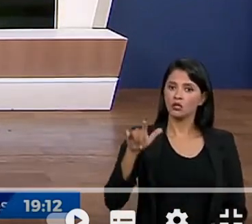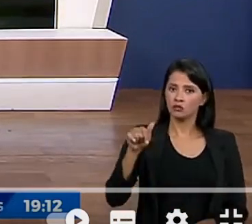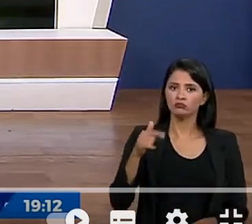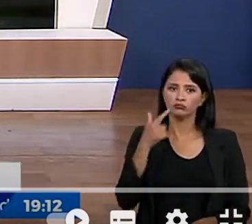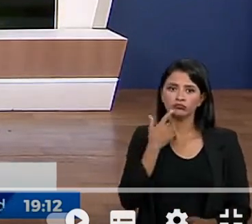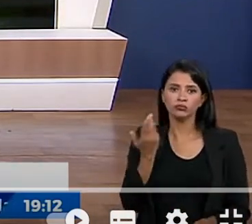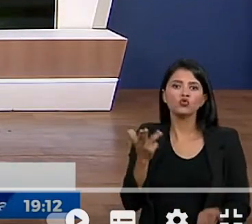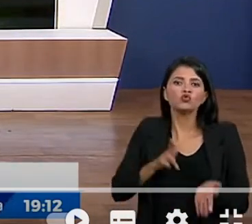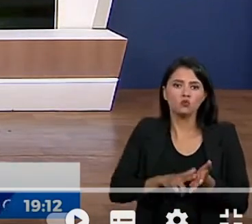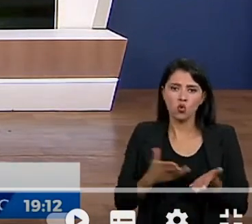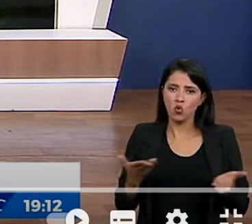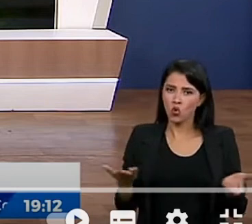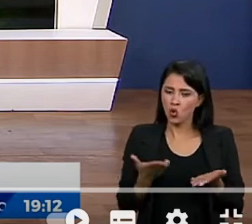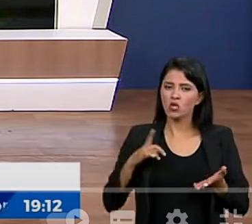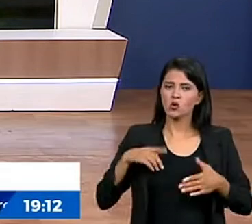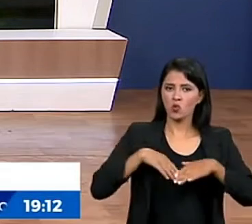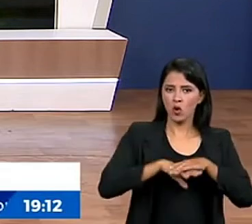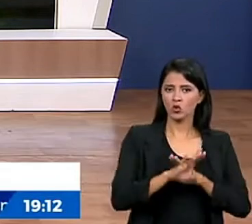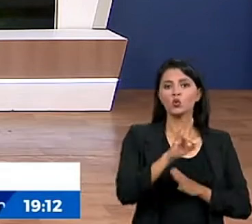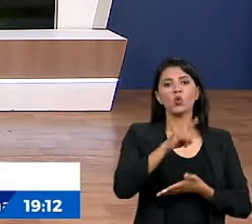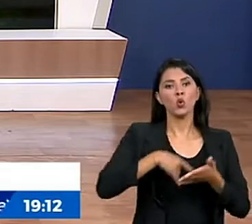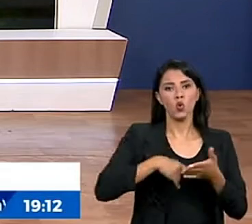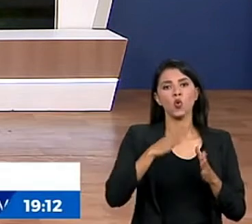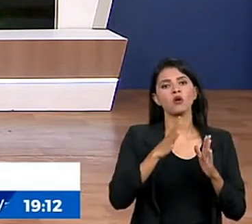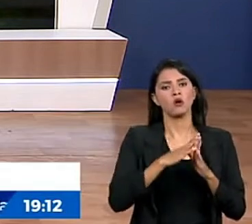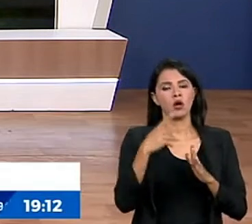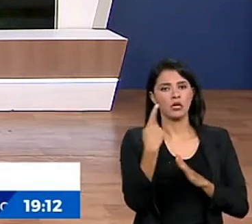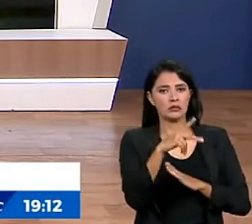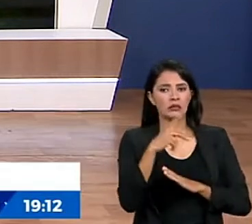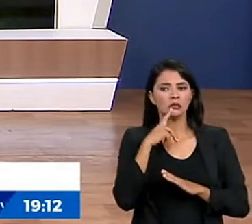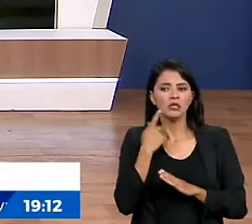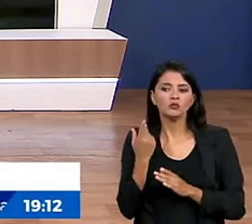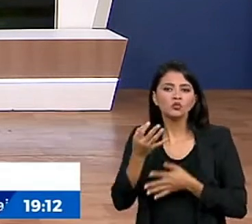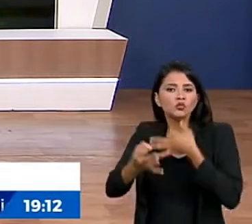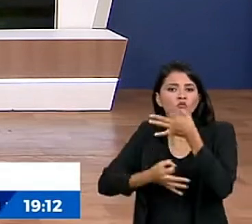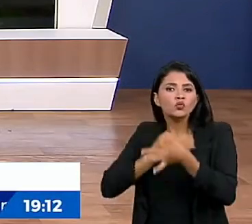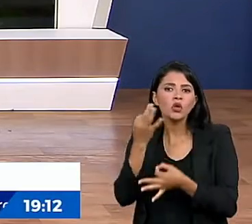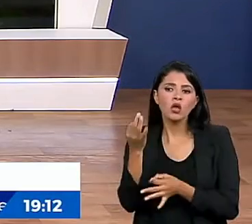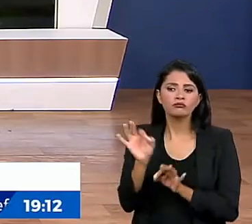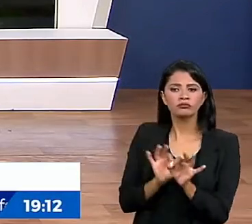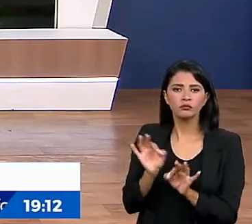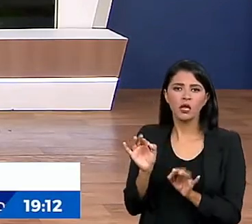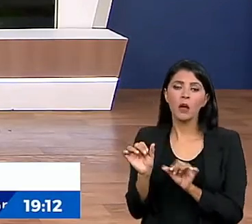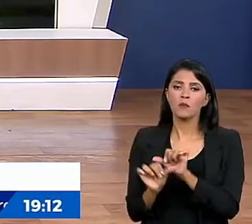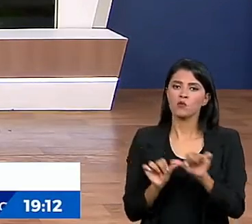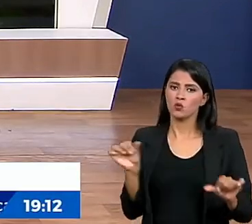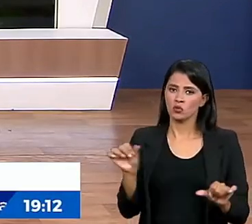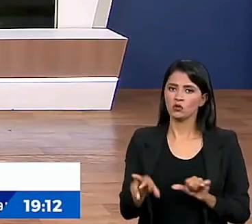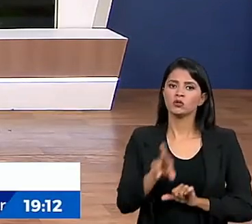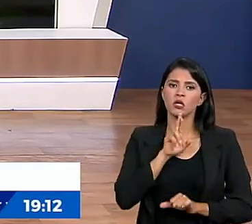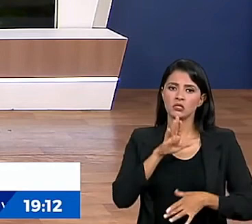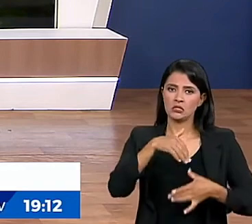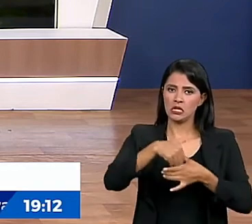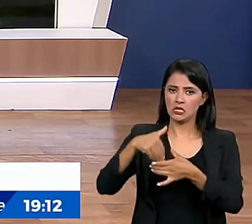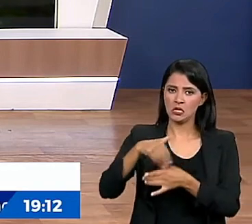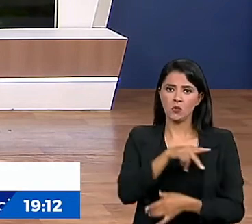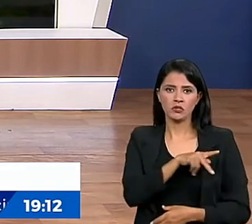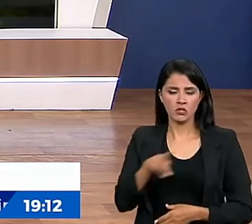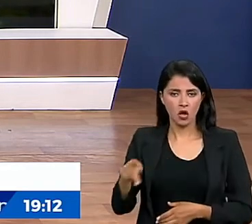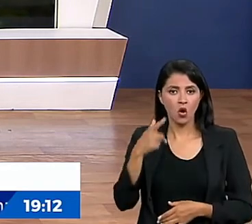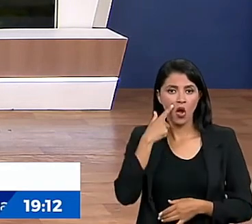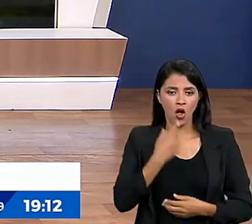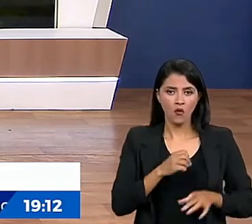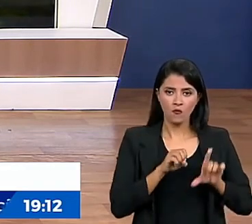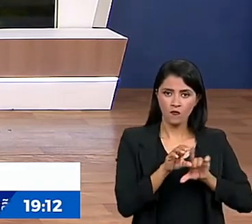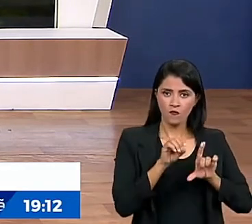que guardou em casa um documento que sugere um plano para alterar o resultado da eleição presidencial. Ao vivo, o Pedro traz